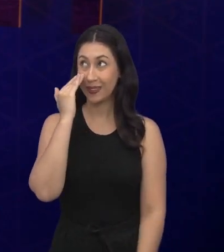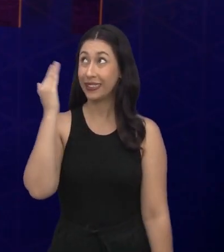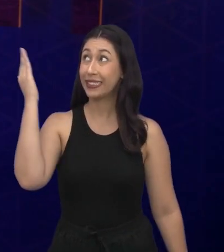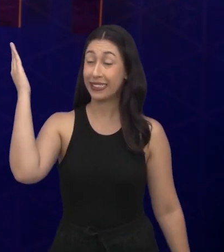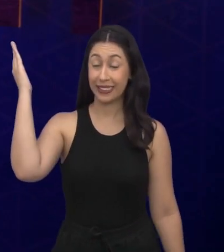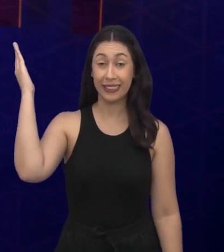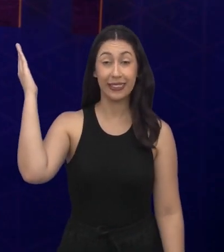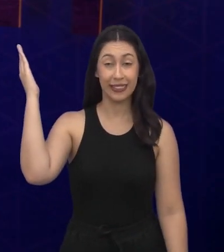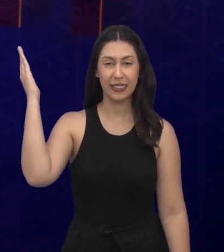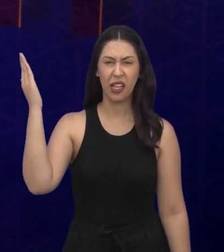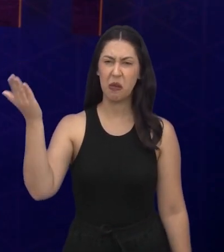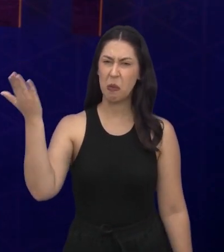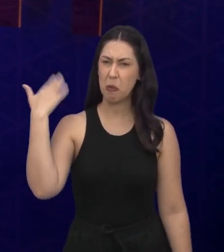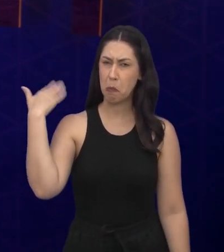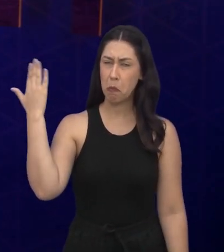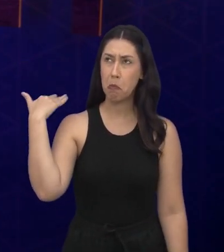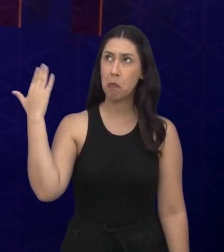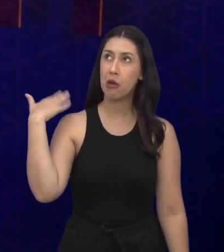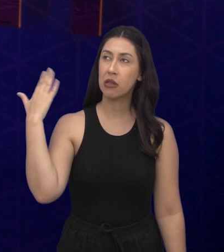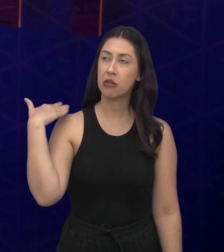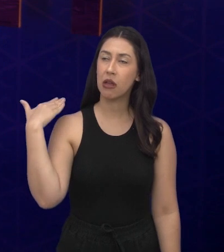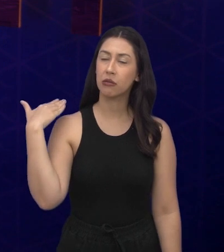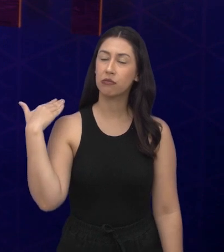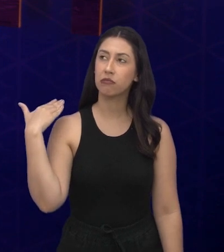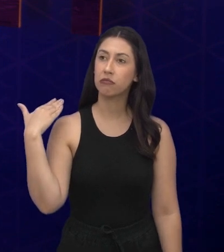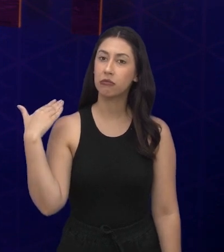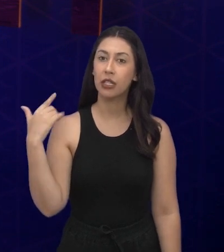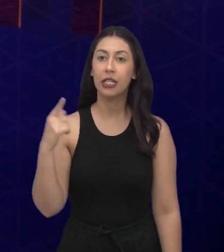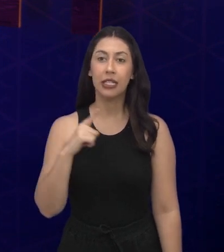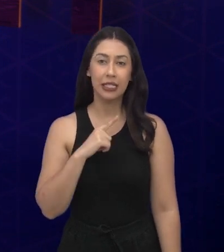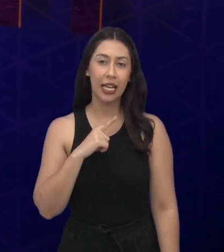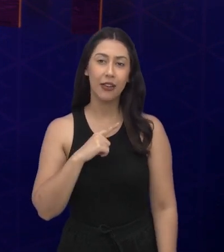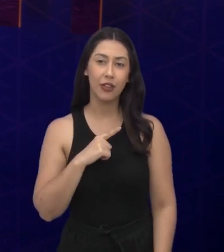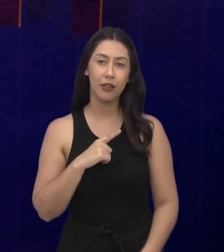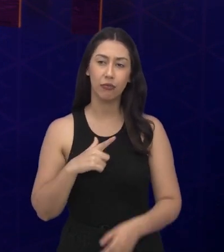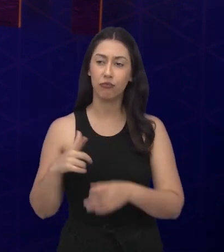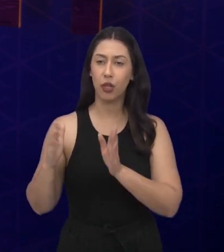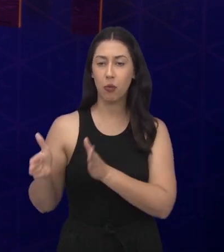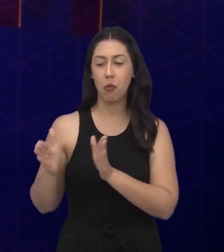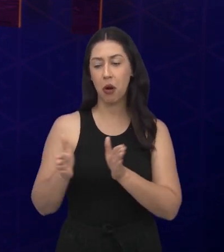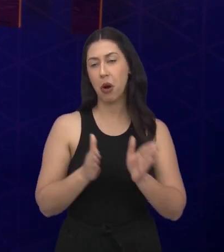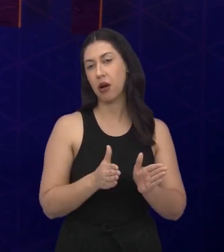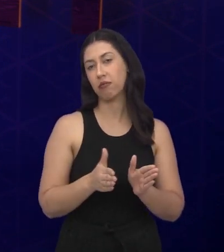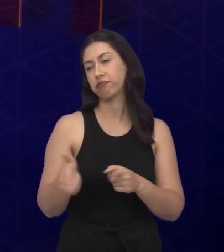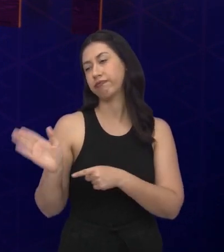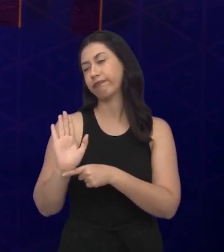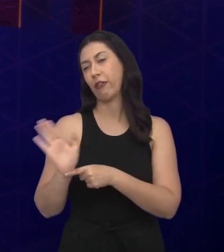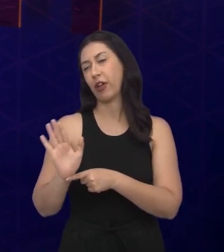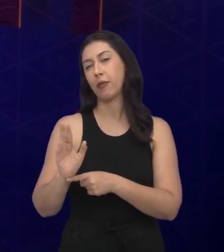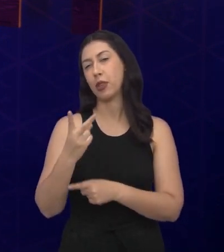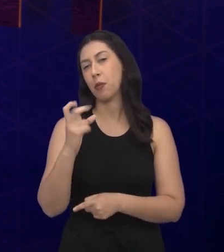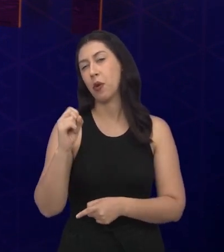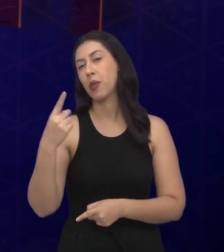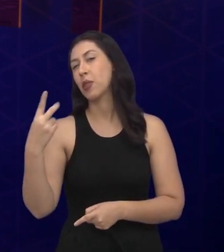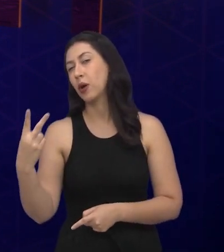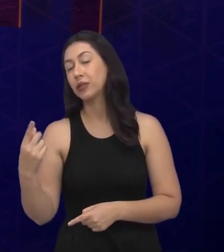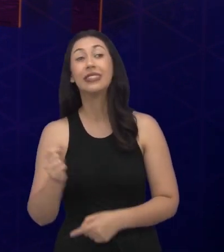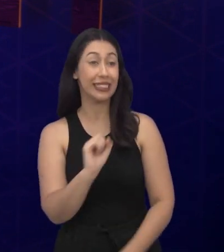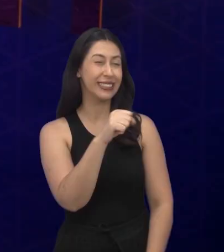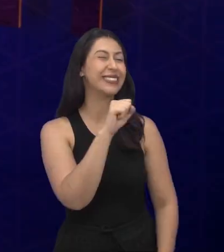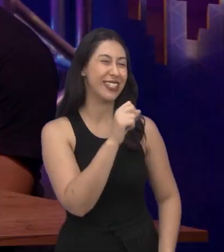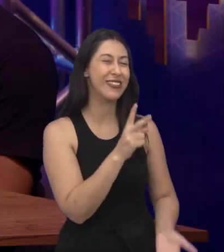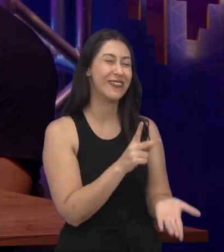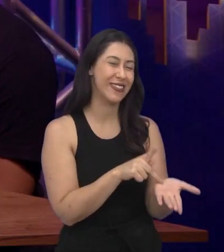O Dia Depois de Amanhã, que na época que ele lançou, acho que teve uma onda de filmes nesse sentido, né, tipo 2012.